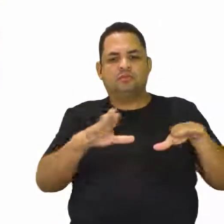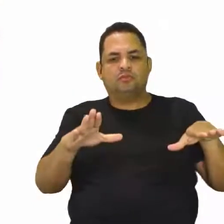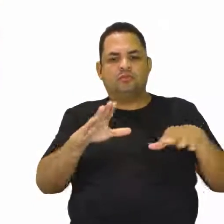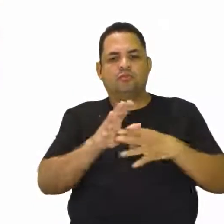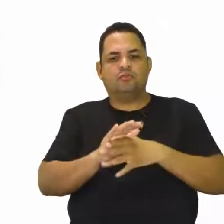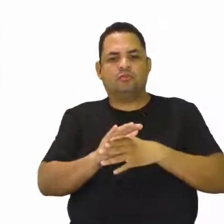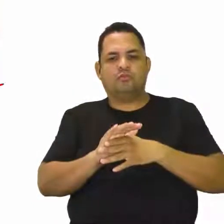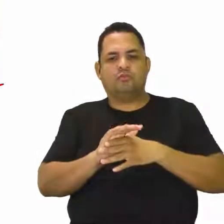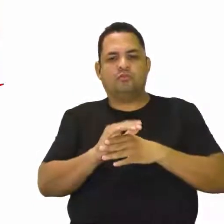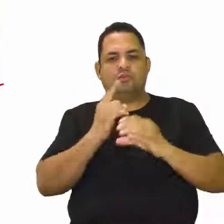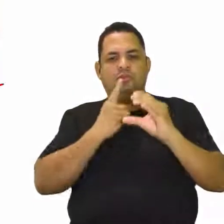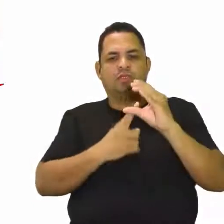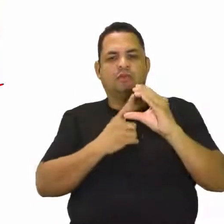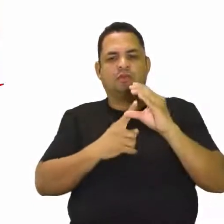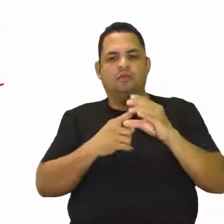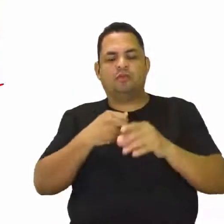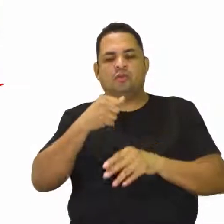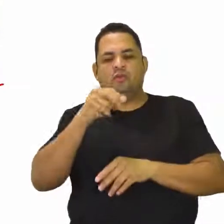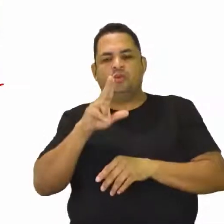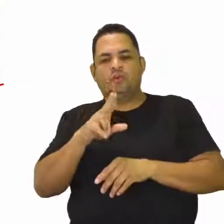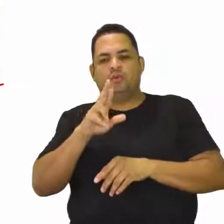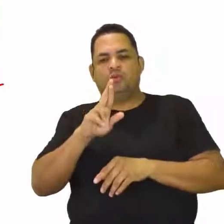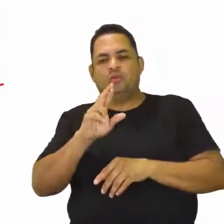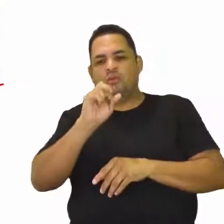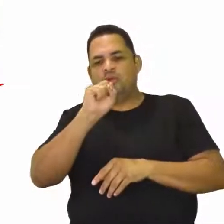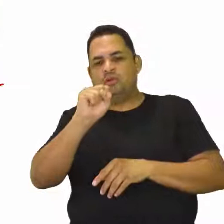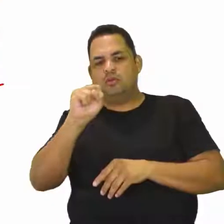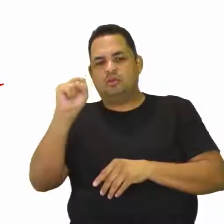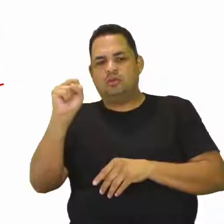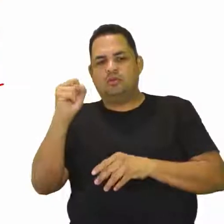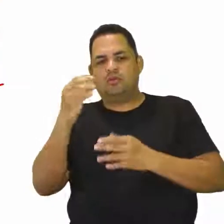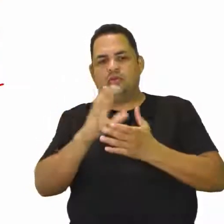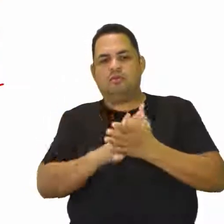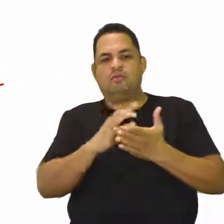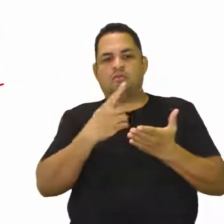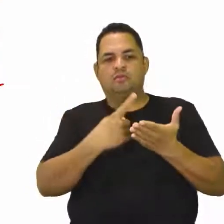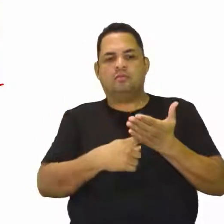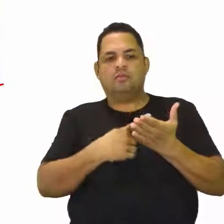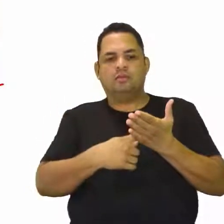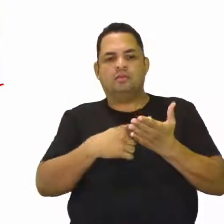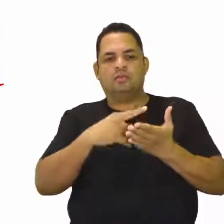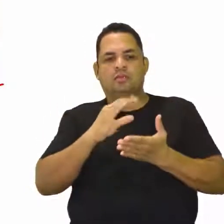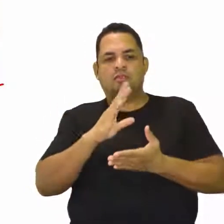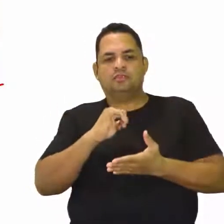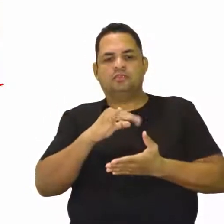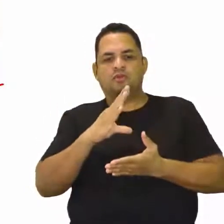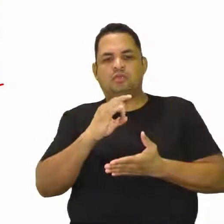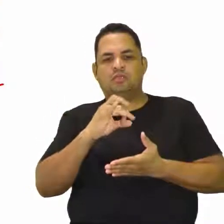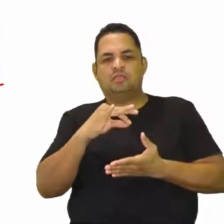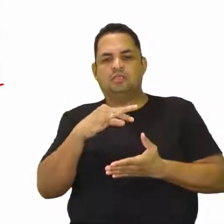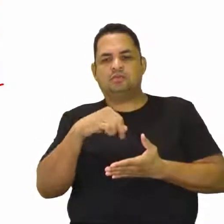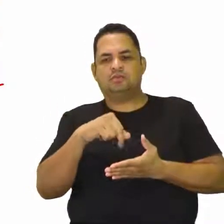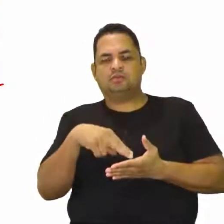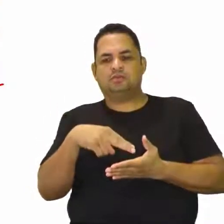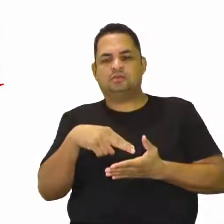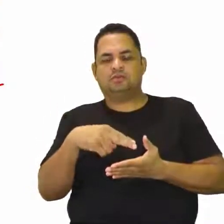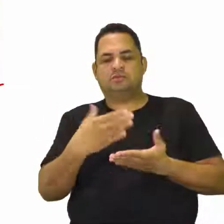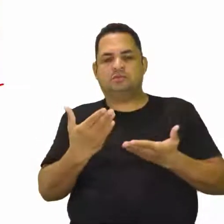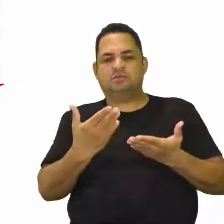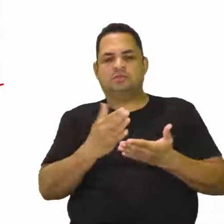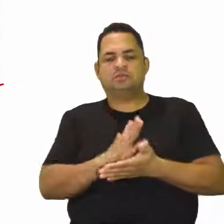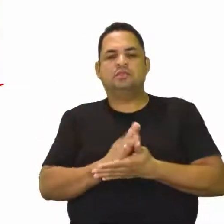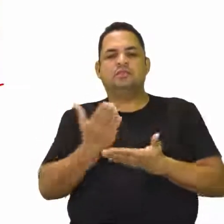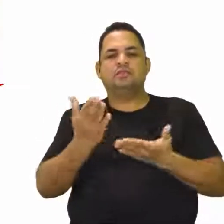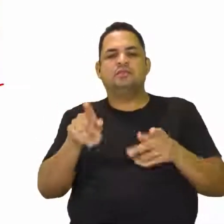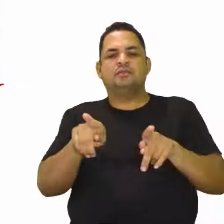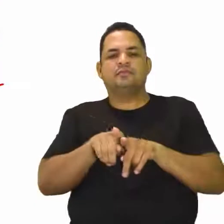do comunismo soviético no famoso Pacto Anticomitente. Ou seja,